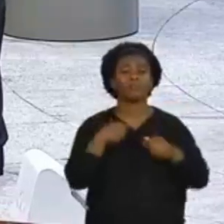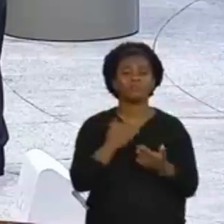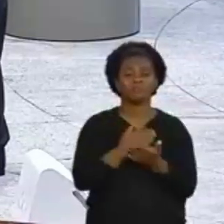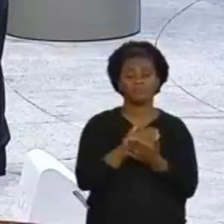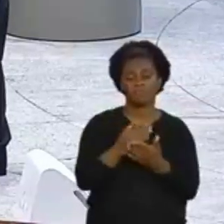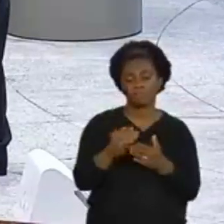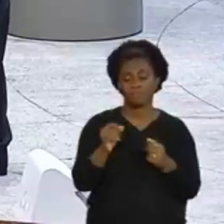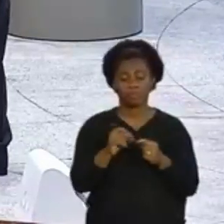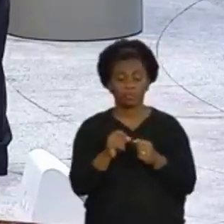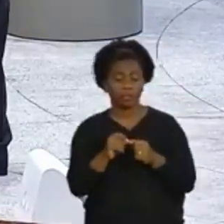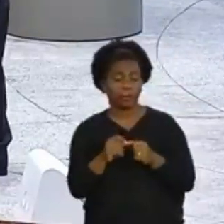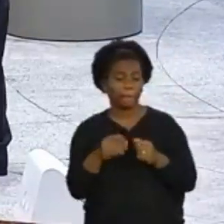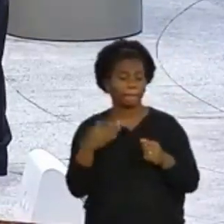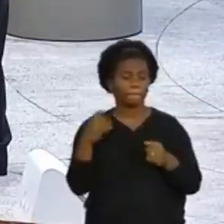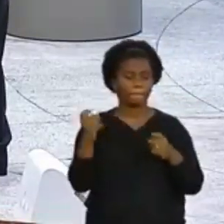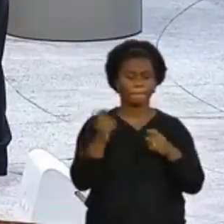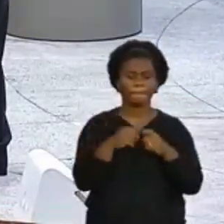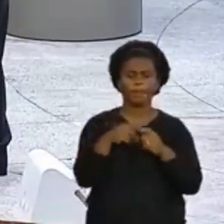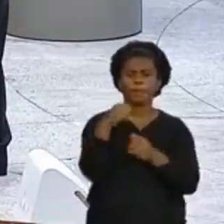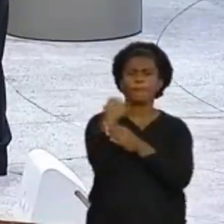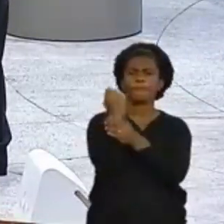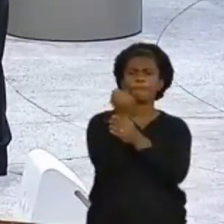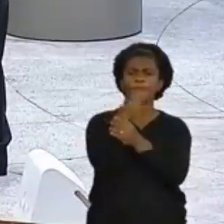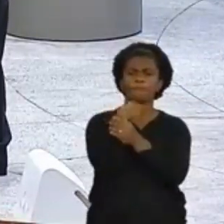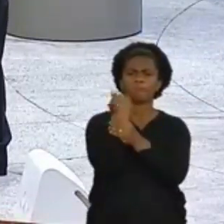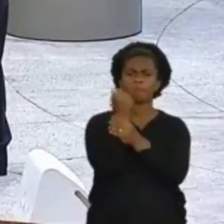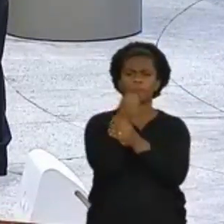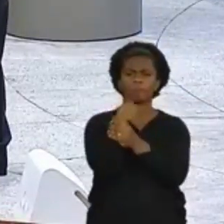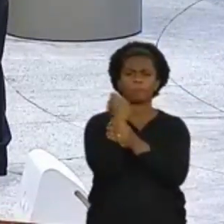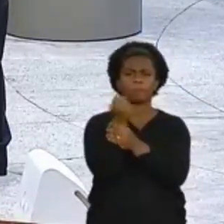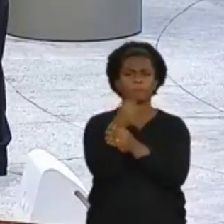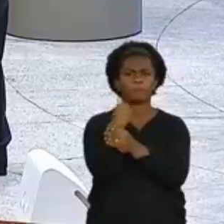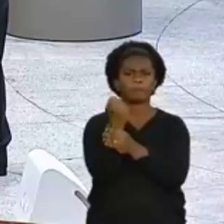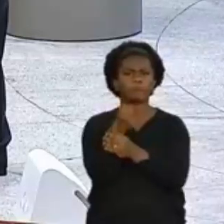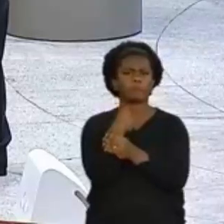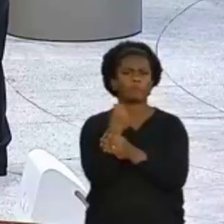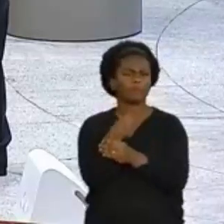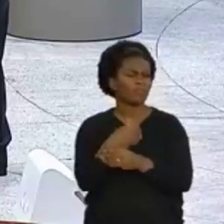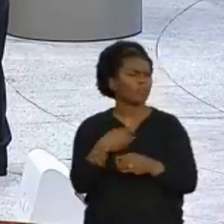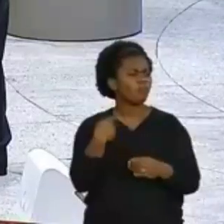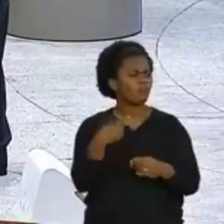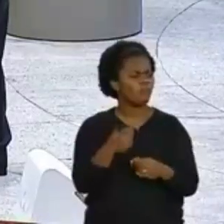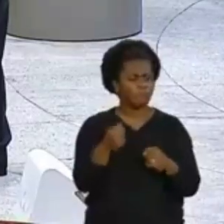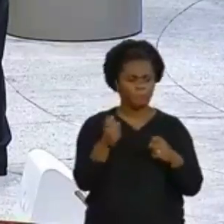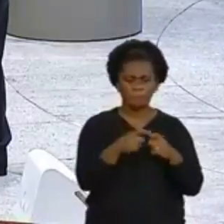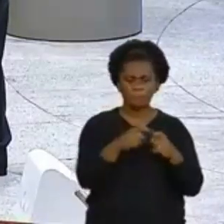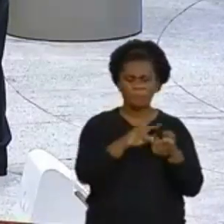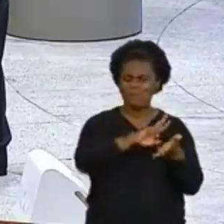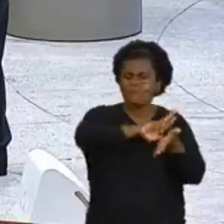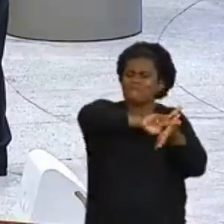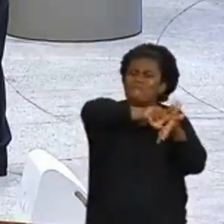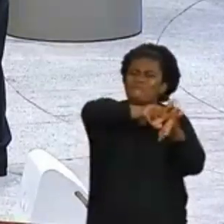inúmeros tratamentos, fisioterapias, fiz diversos acompanhamentos com,